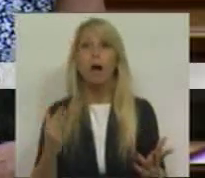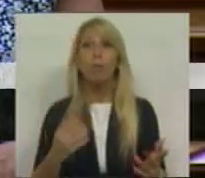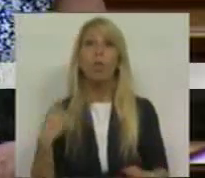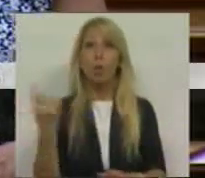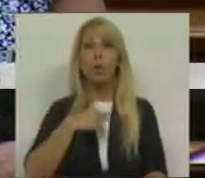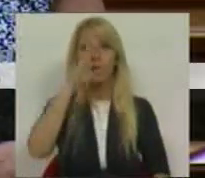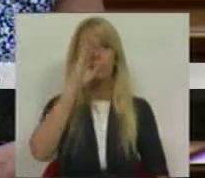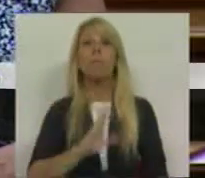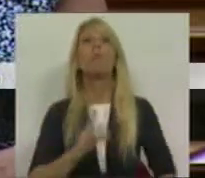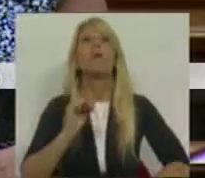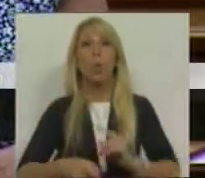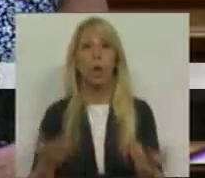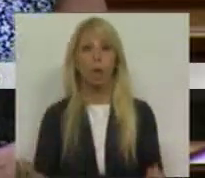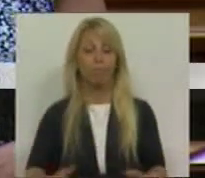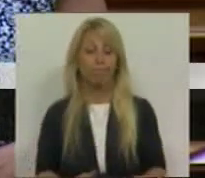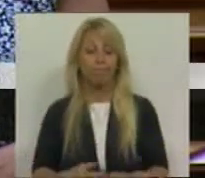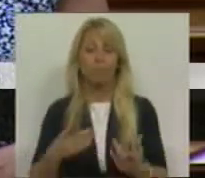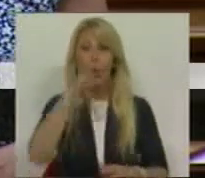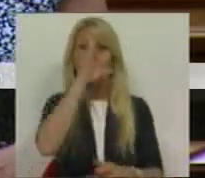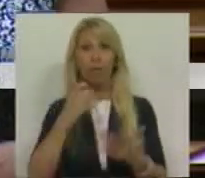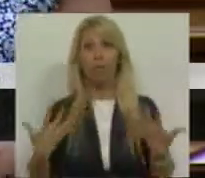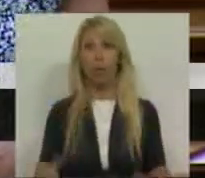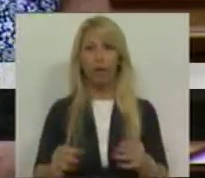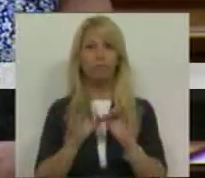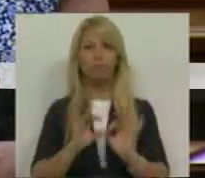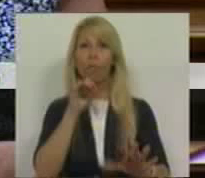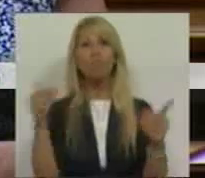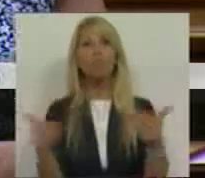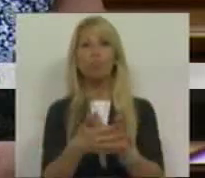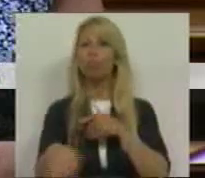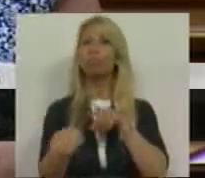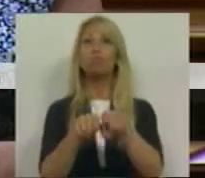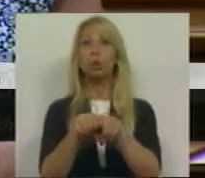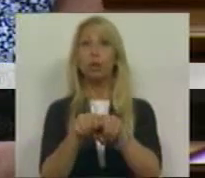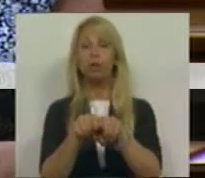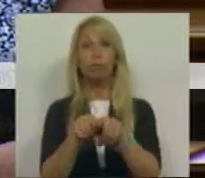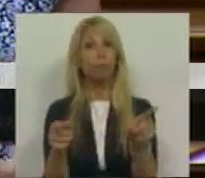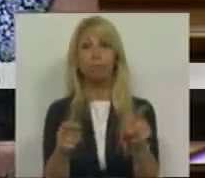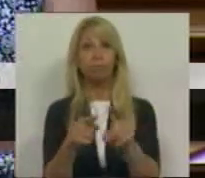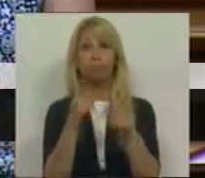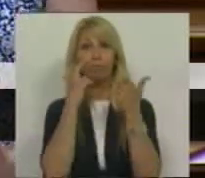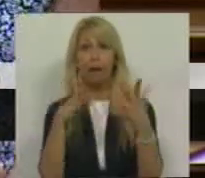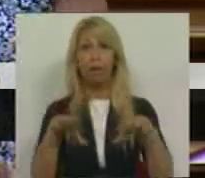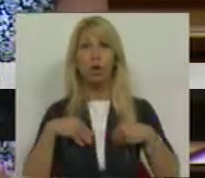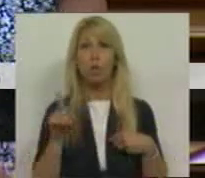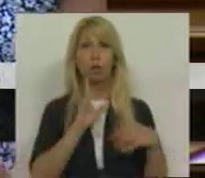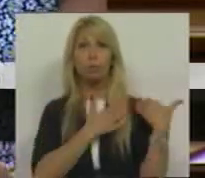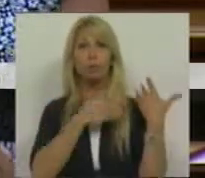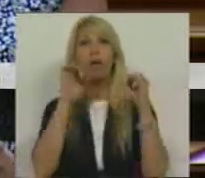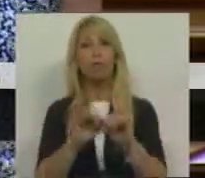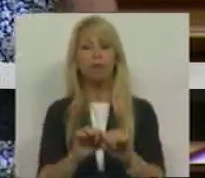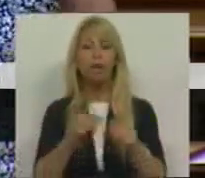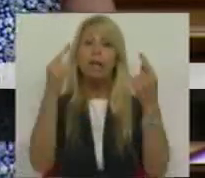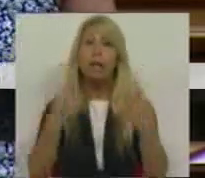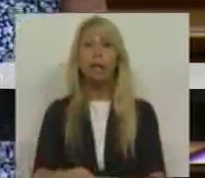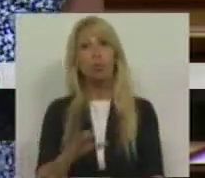um cadáver político. É um cadáver político que não assume as suas responsabilidades. E que temos um senhor